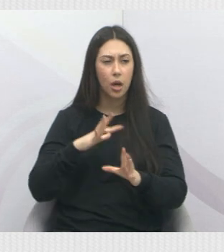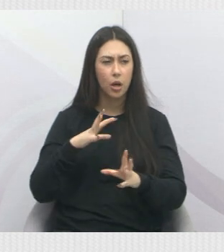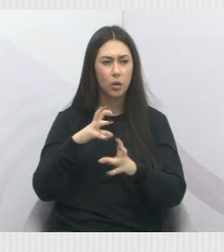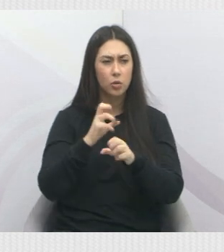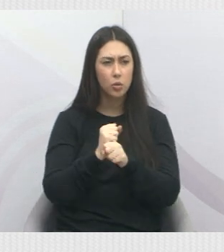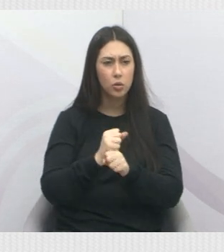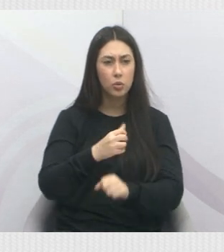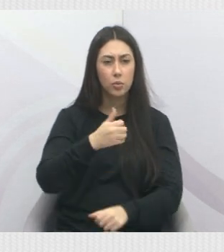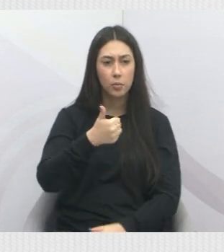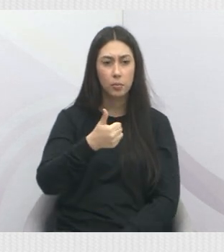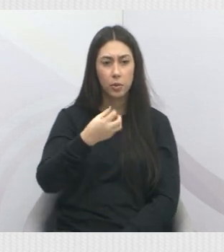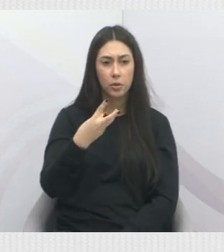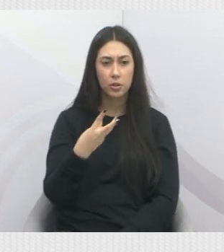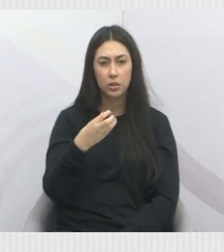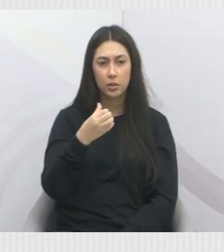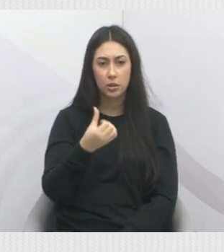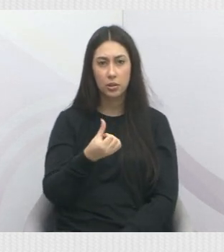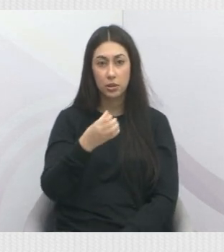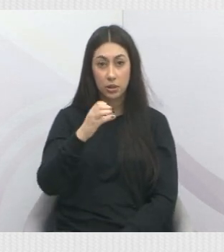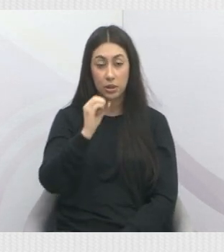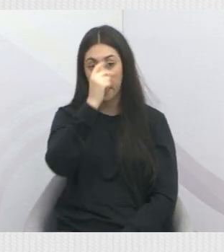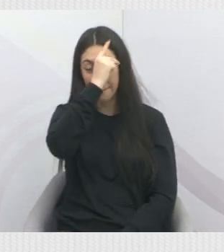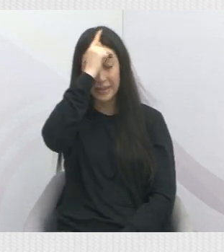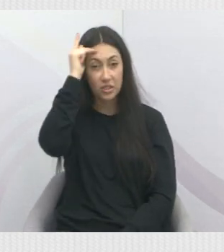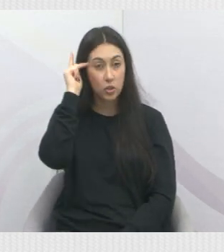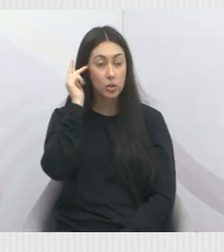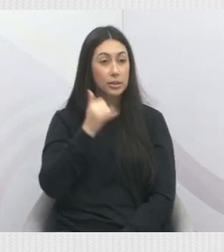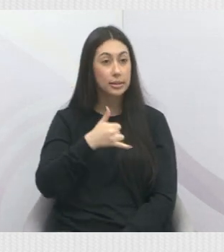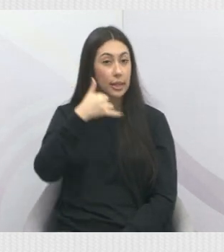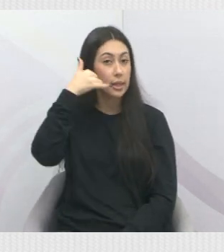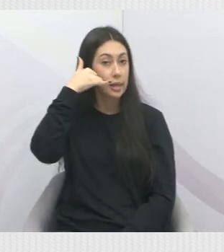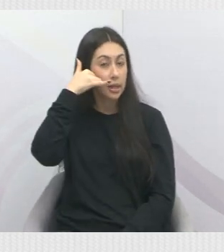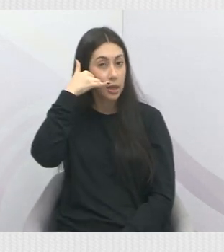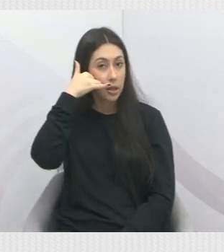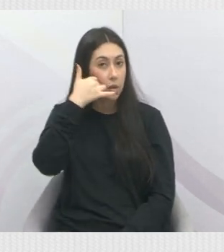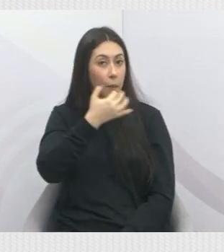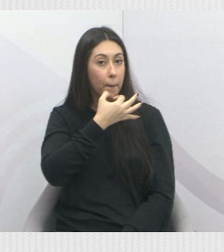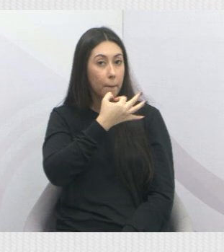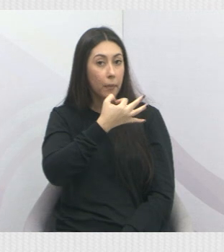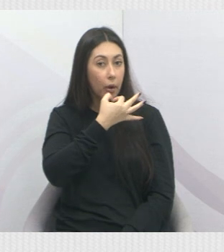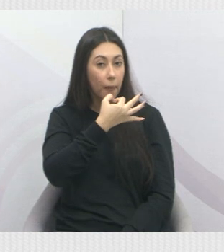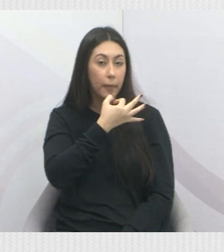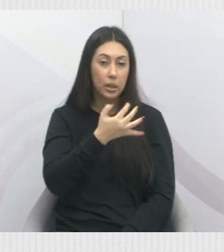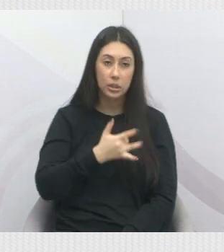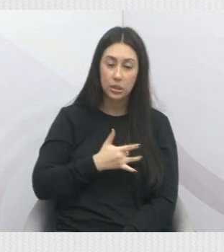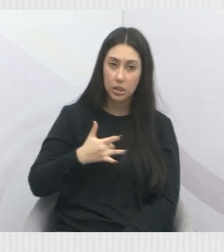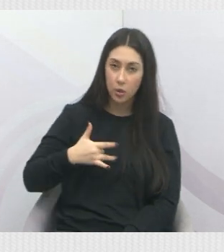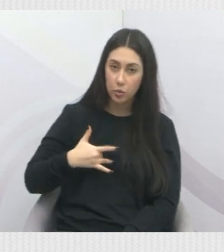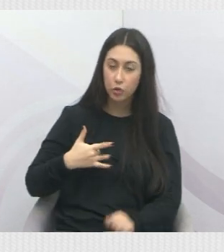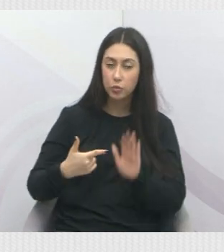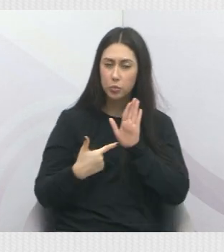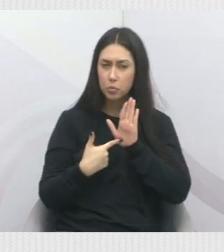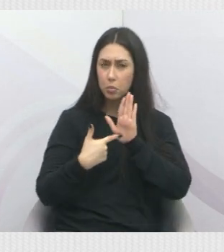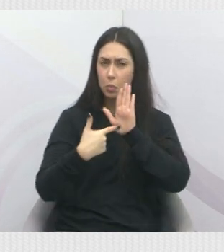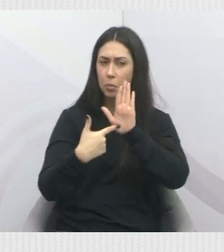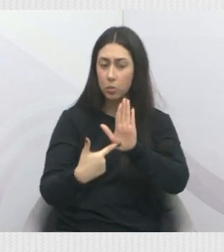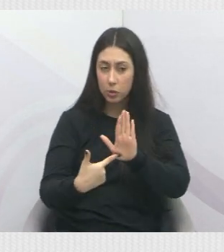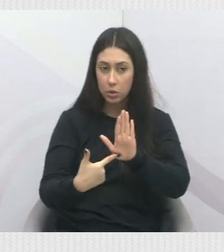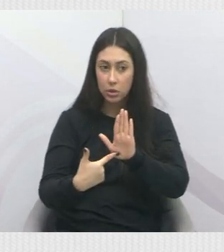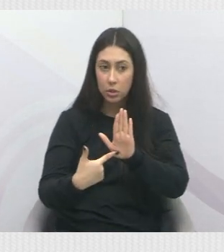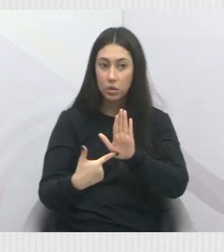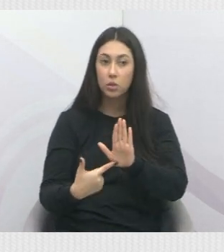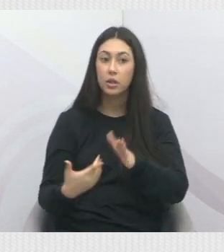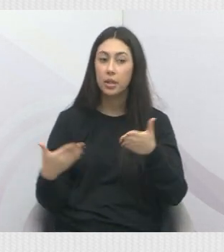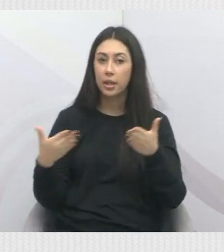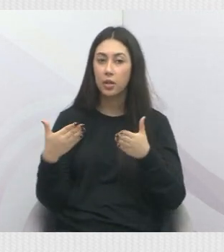de 1.360 manifestações na ouvidoria. Isso demonstrando uma retomada